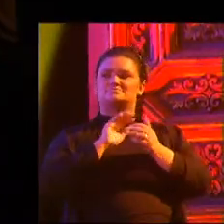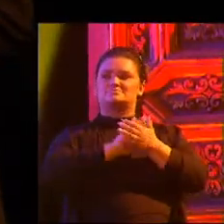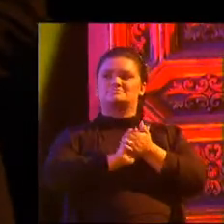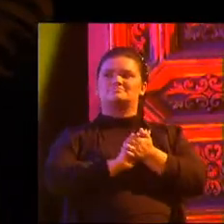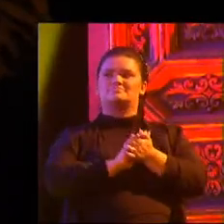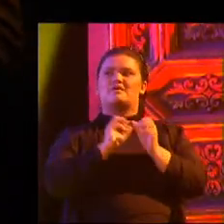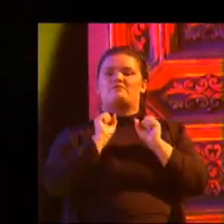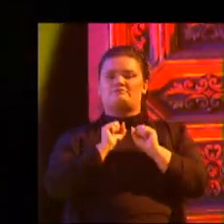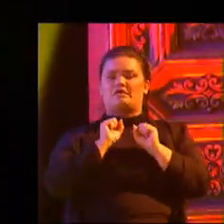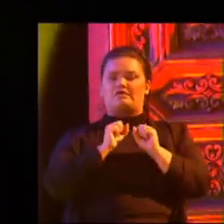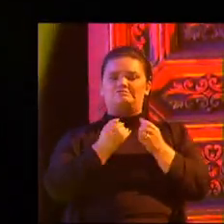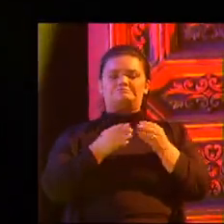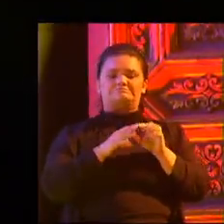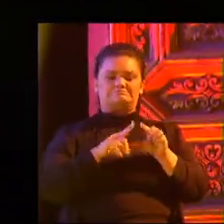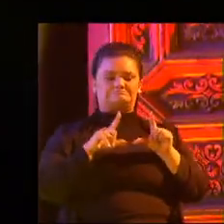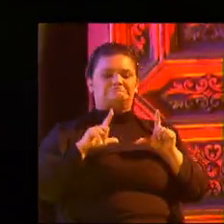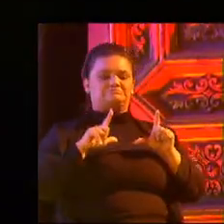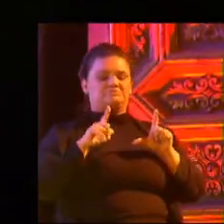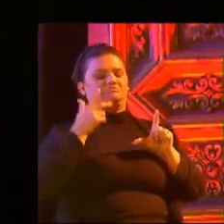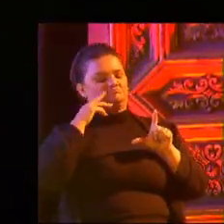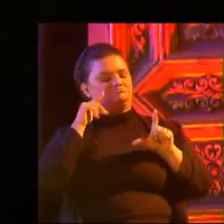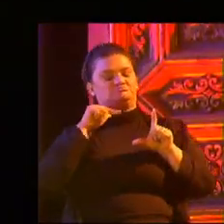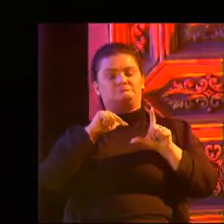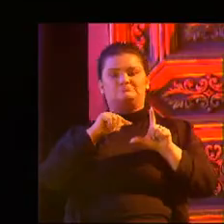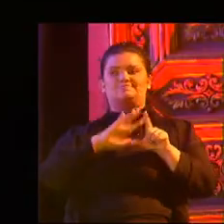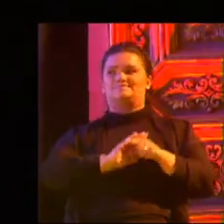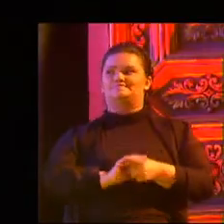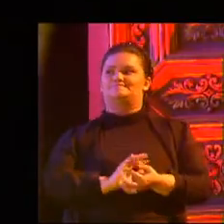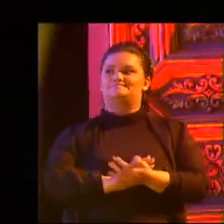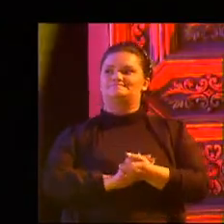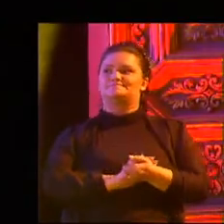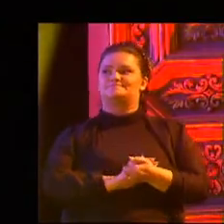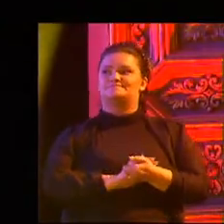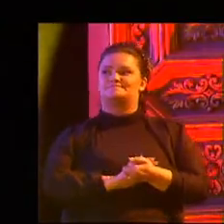Pesado, hein, esse envelope. Bora ver. Ai, meu Deus.